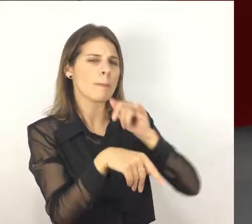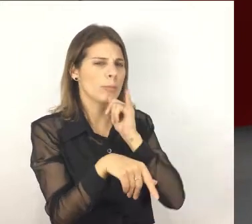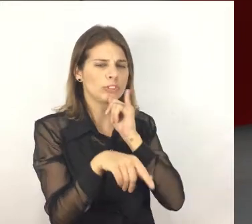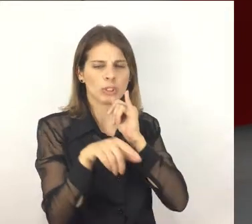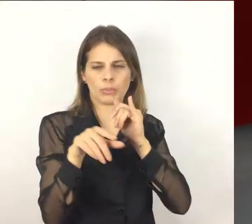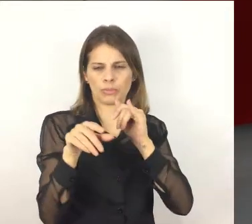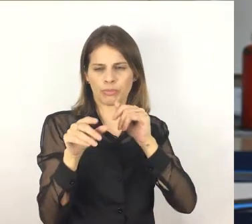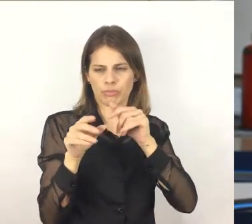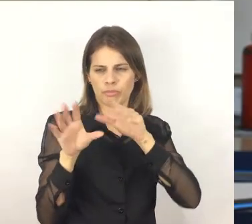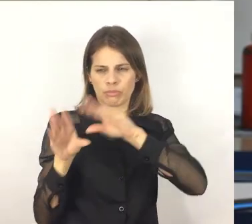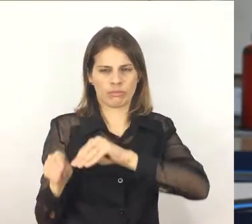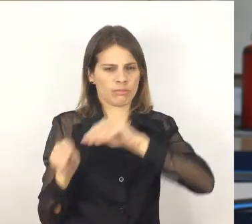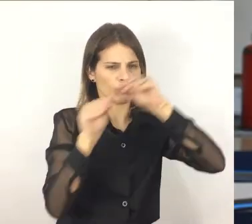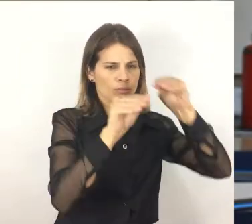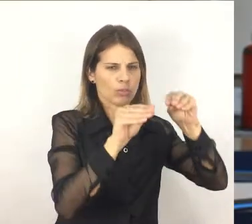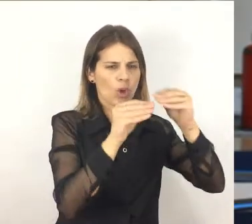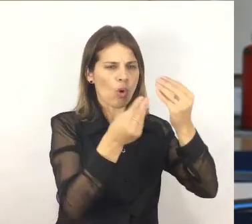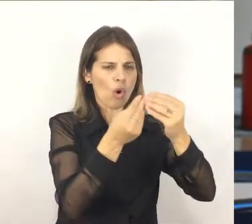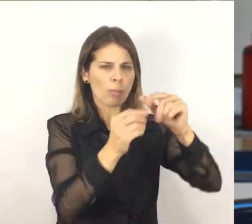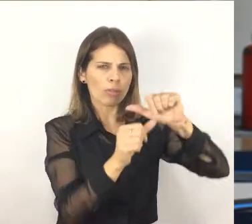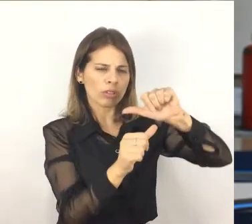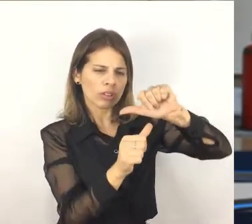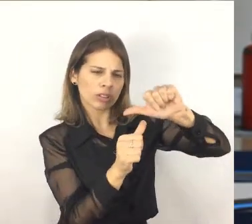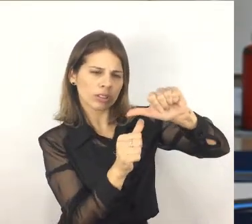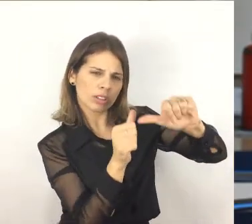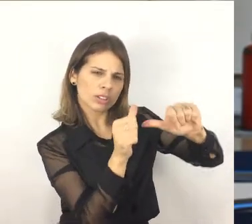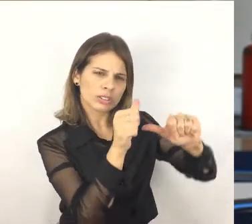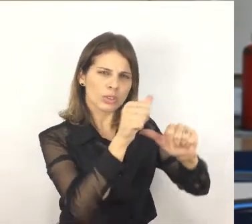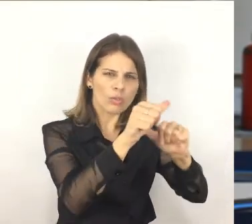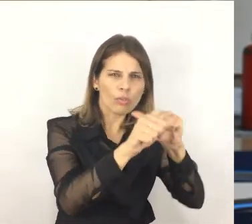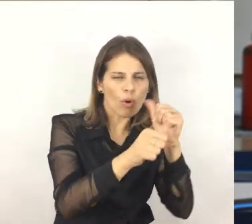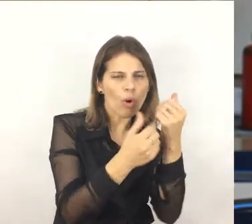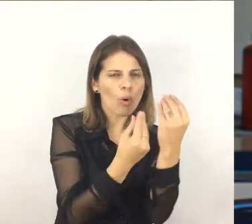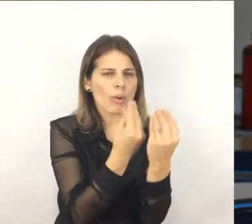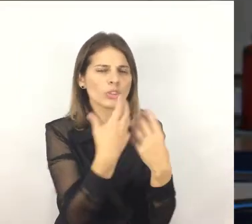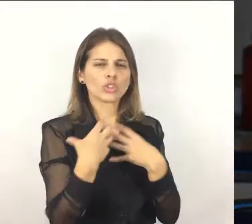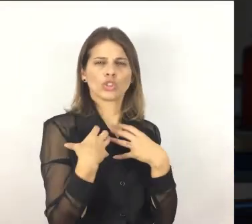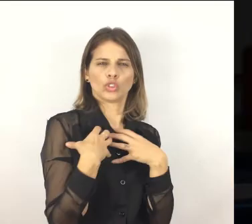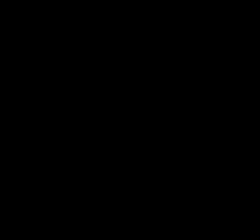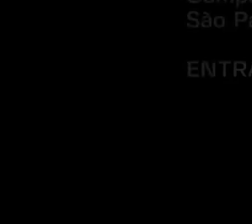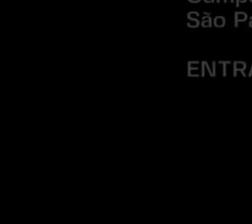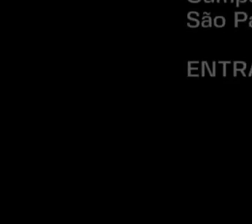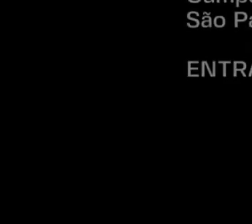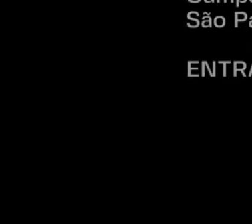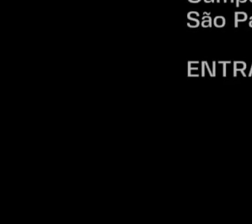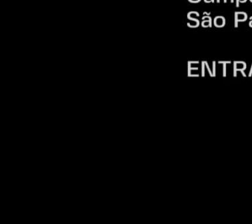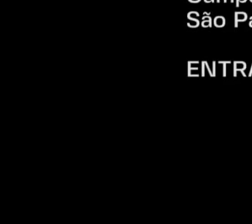dessa forma, assim, essa forma ela vira material novamente.